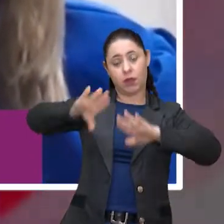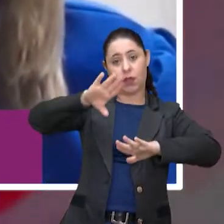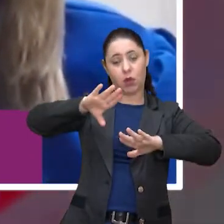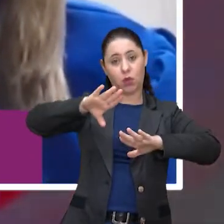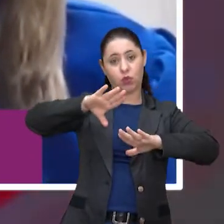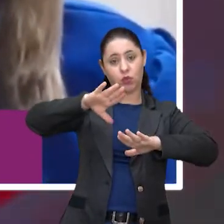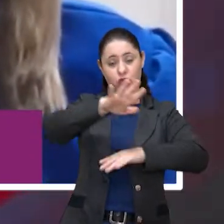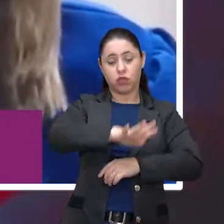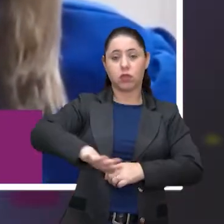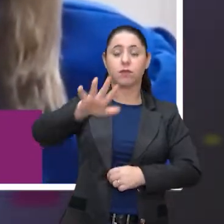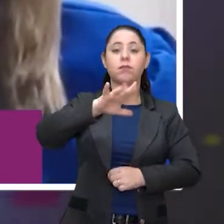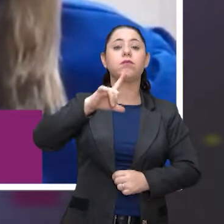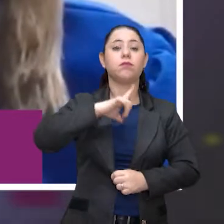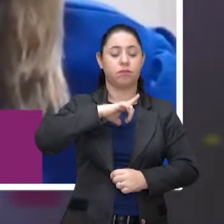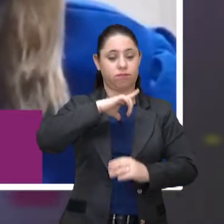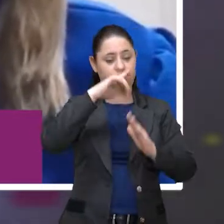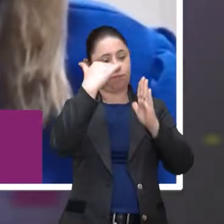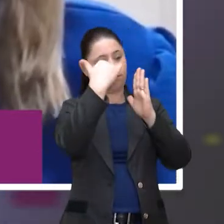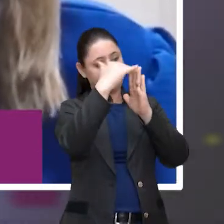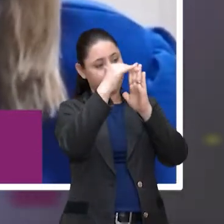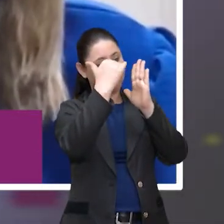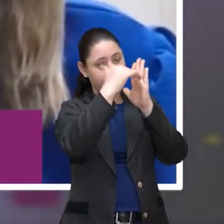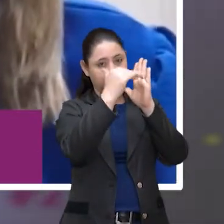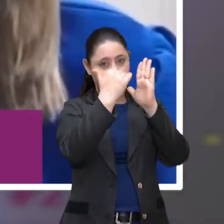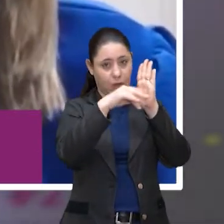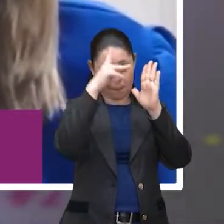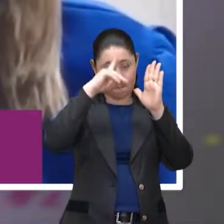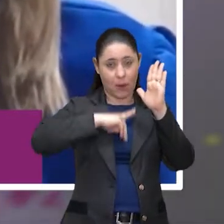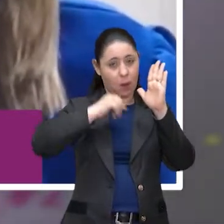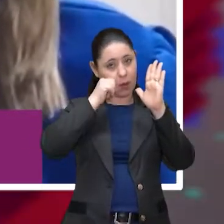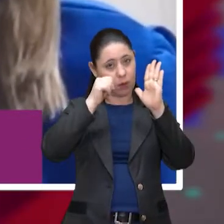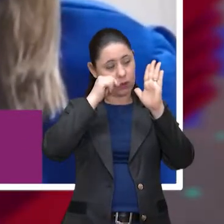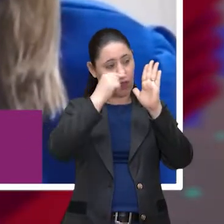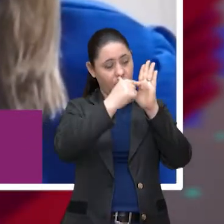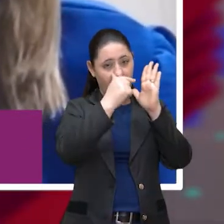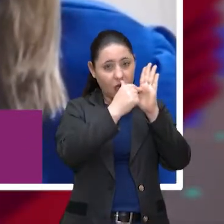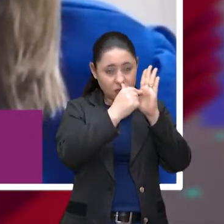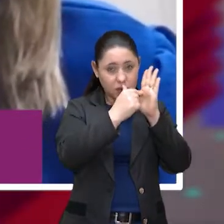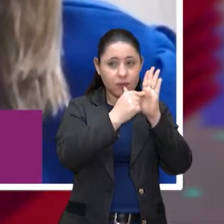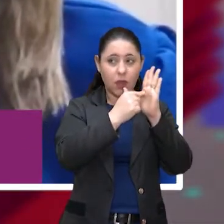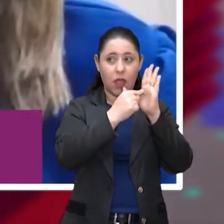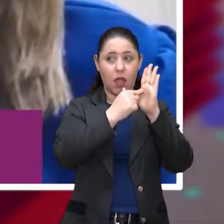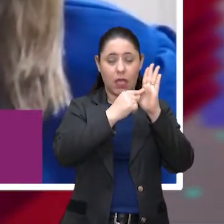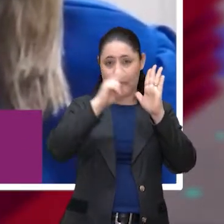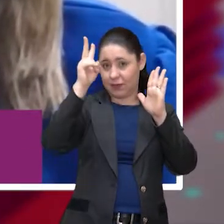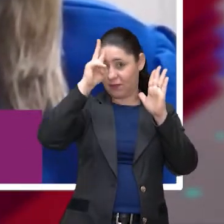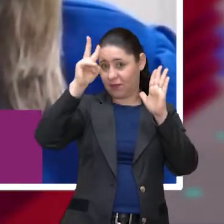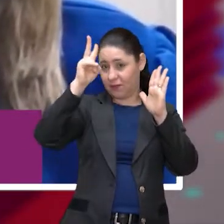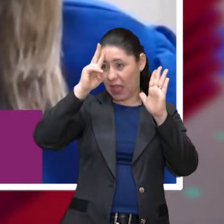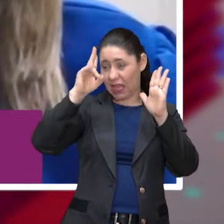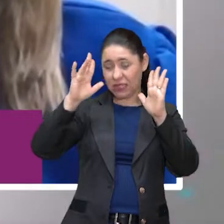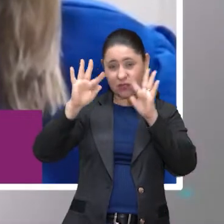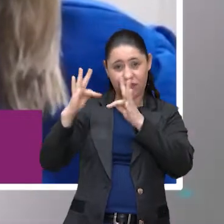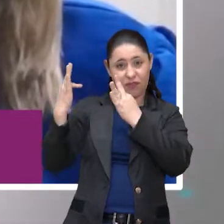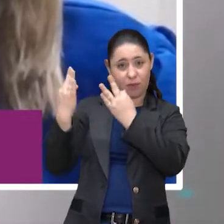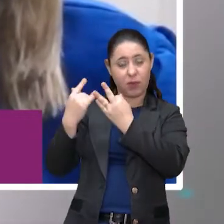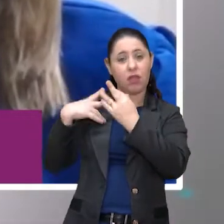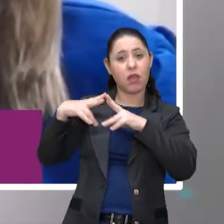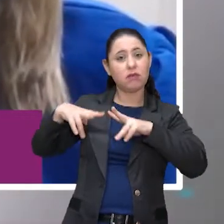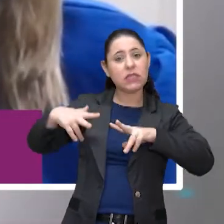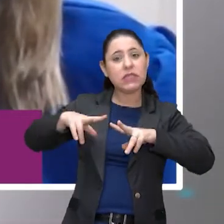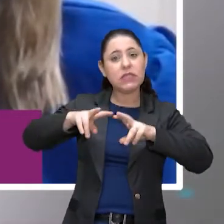onde inclui os fatores de risco da própria mulher, os fatores herdados, por exemplo, se ela tem